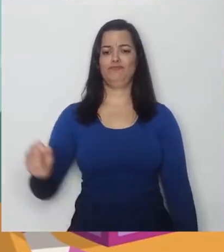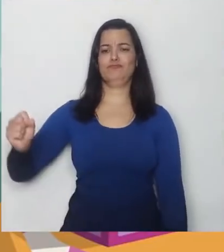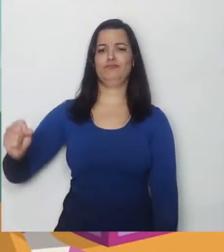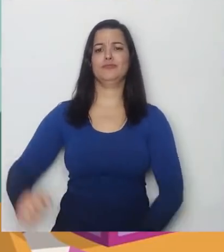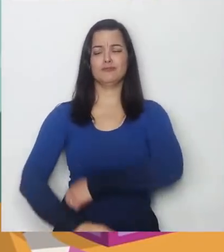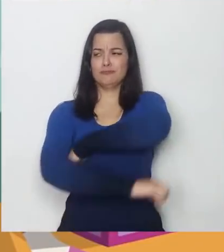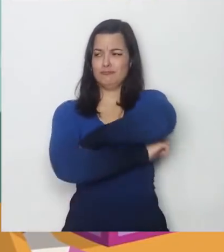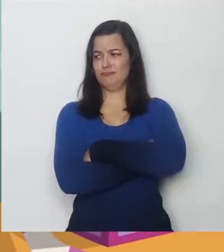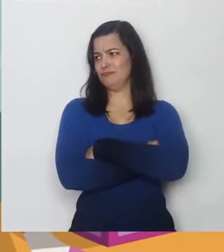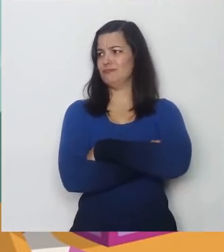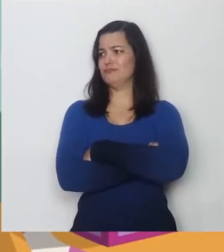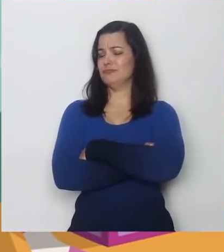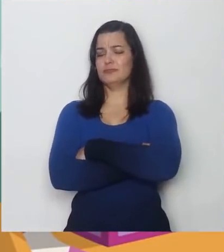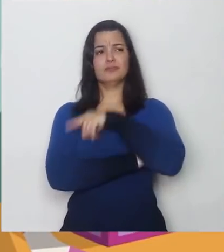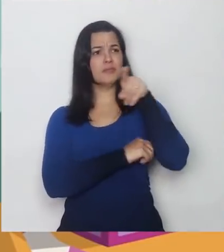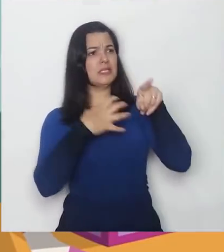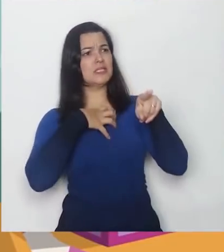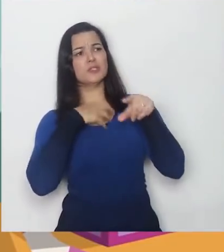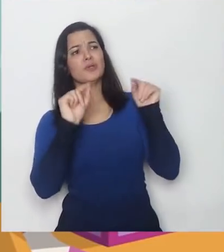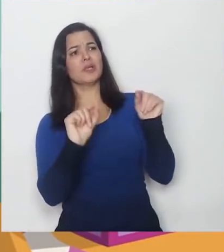O que você tem, Mica?